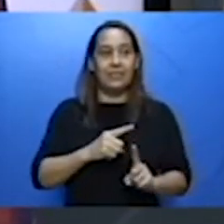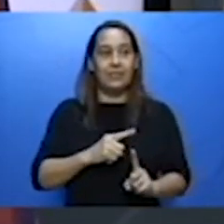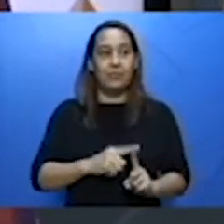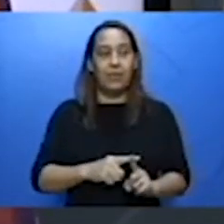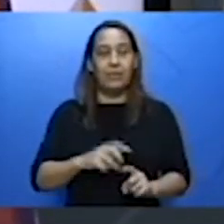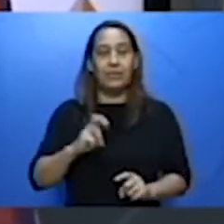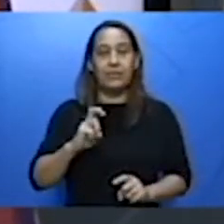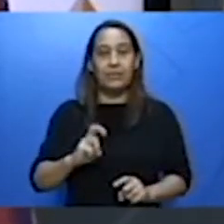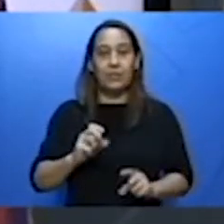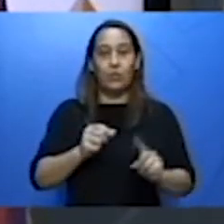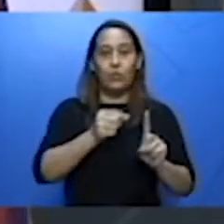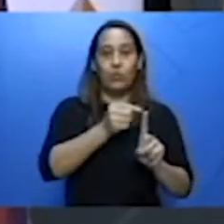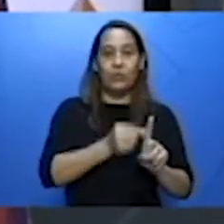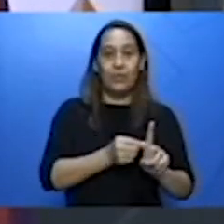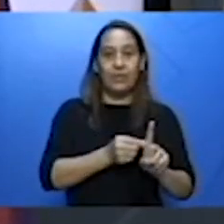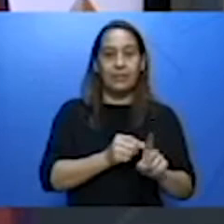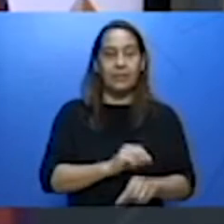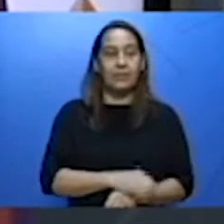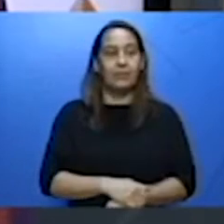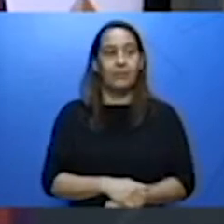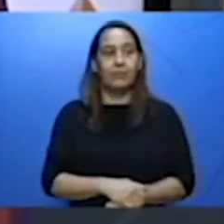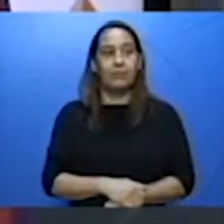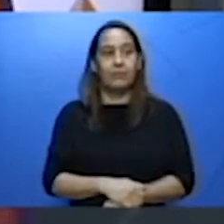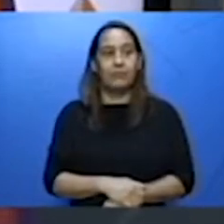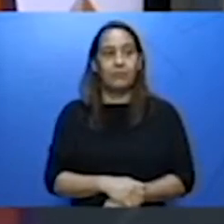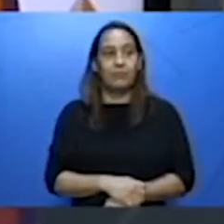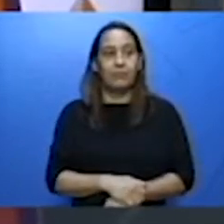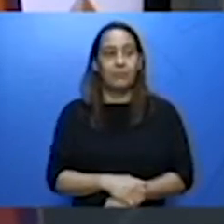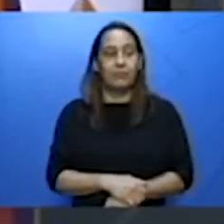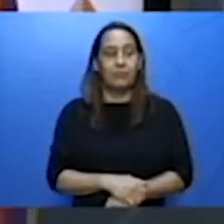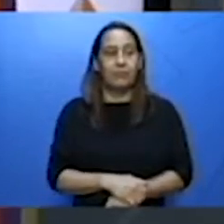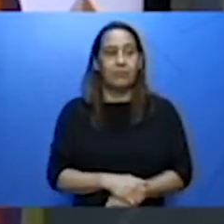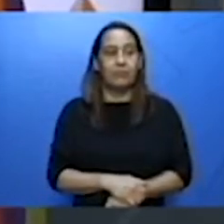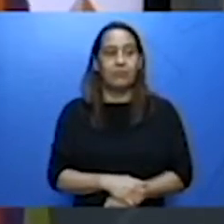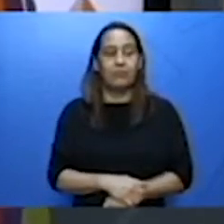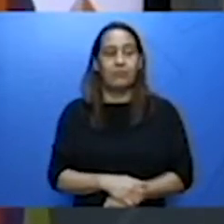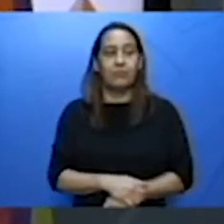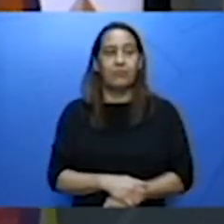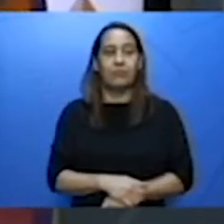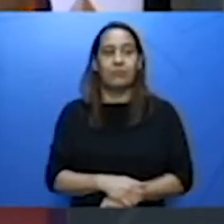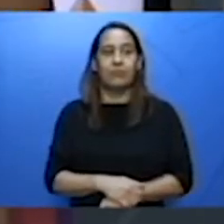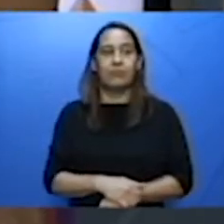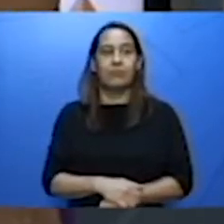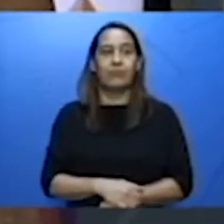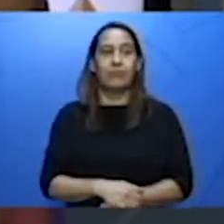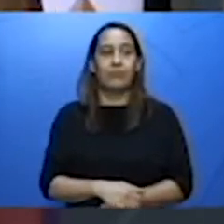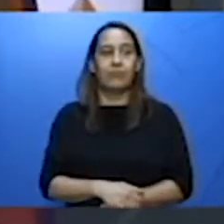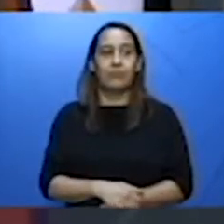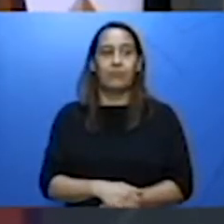dezenas mais cinco unidades, é o que eu fiz aqui, três dezenas mais cinco unidades.